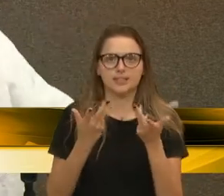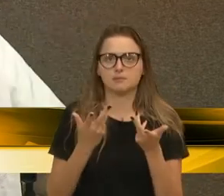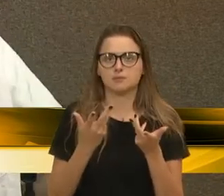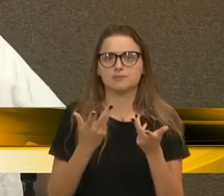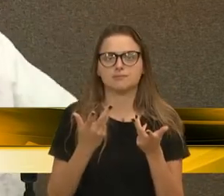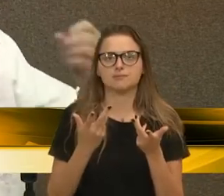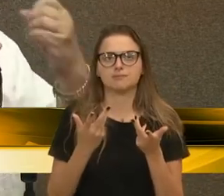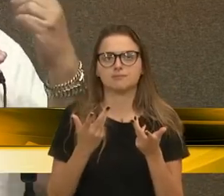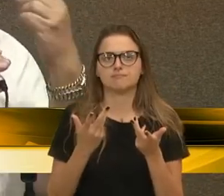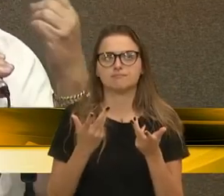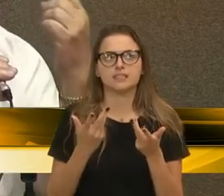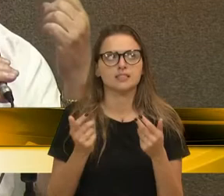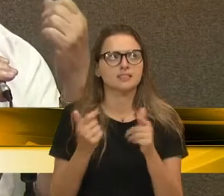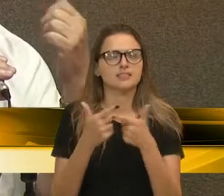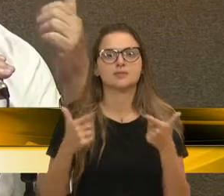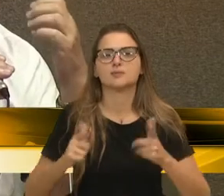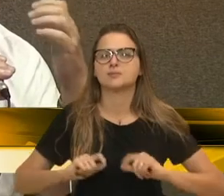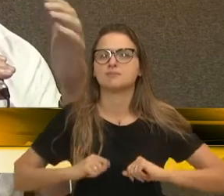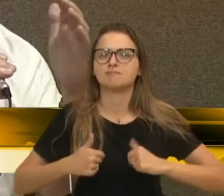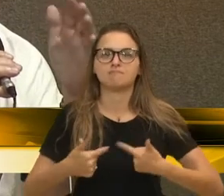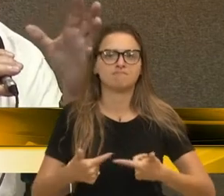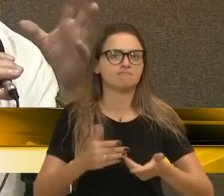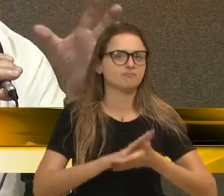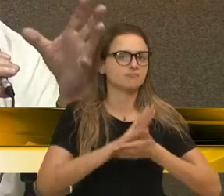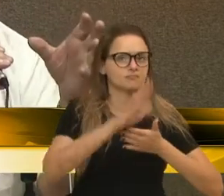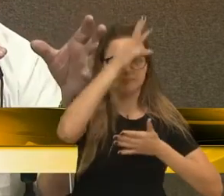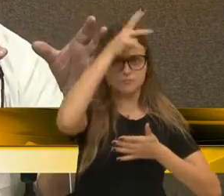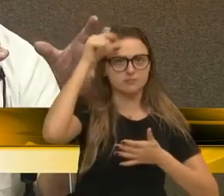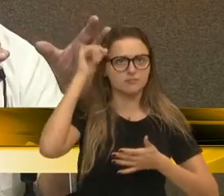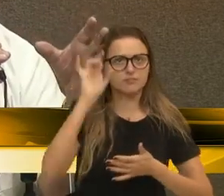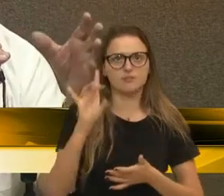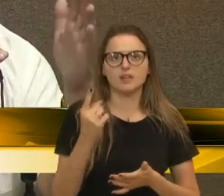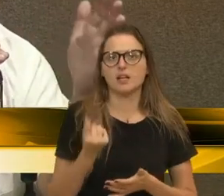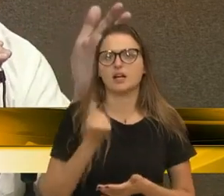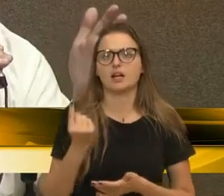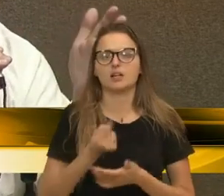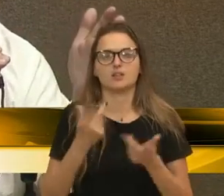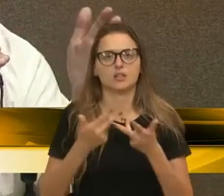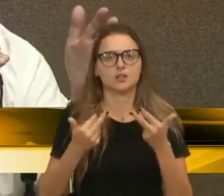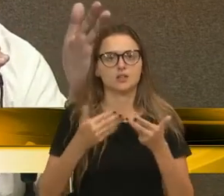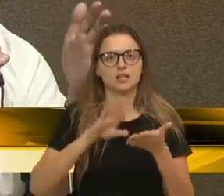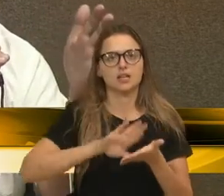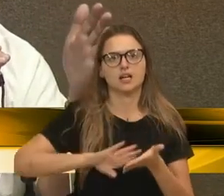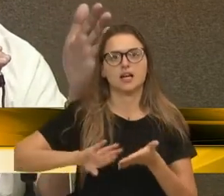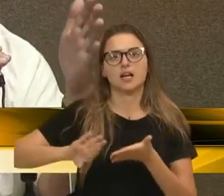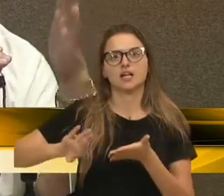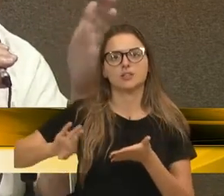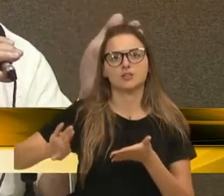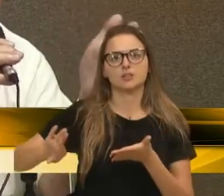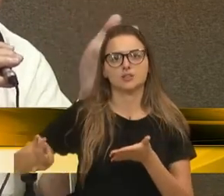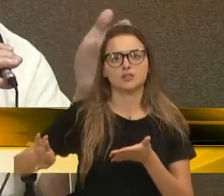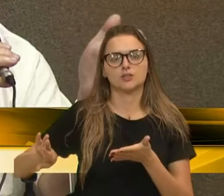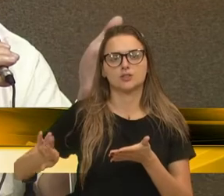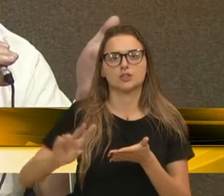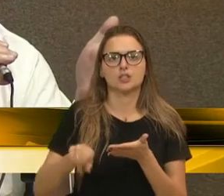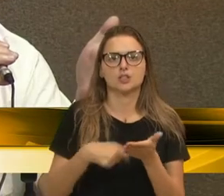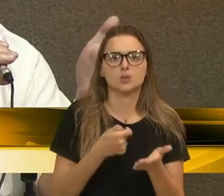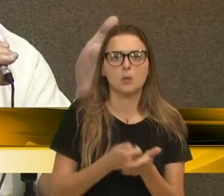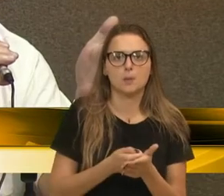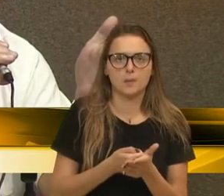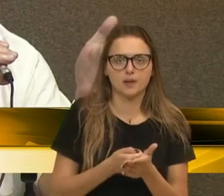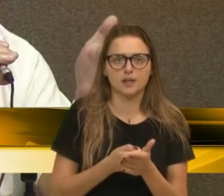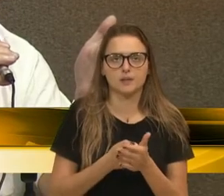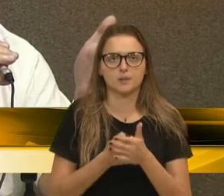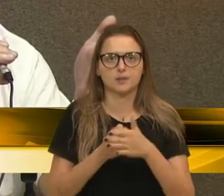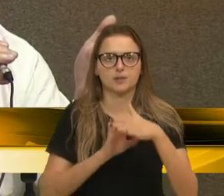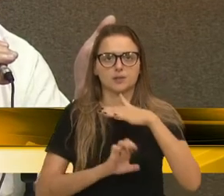lado lá nenhuma ação. Vamos pegar uma só, a retirada daquela contribuição que é cobrada na